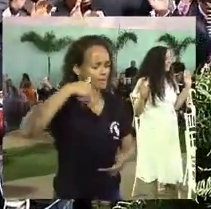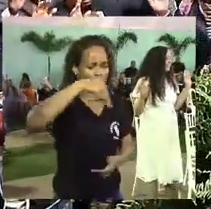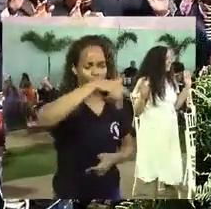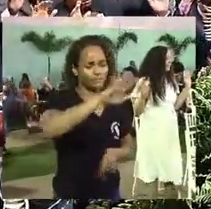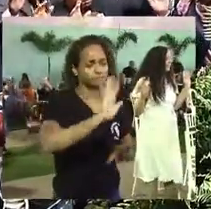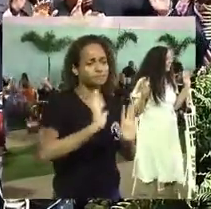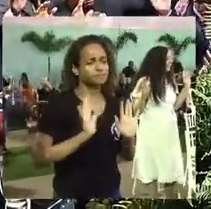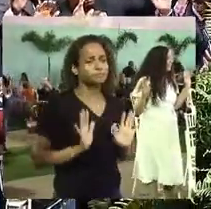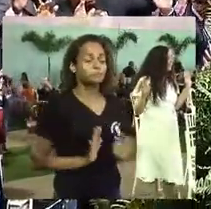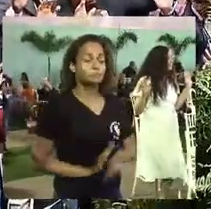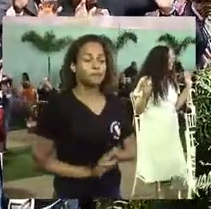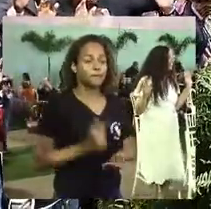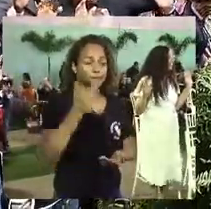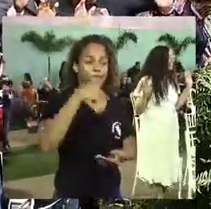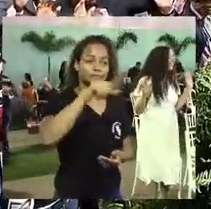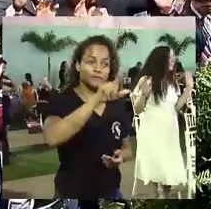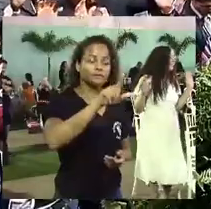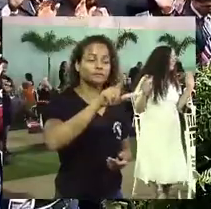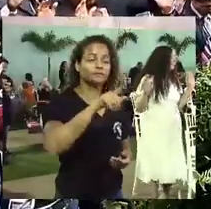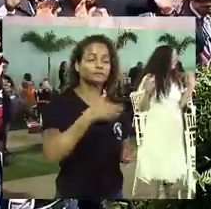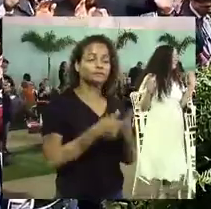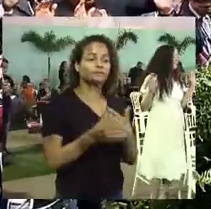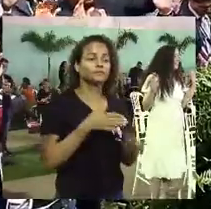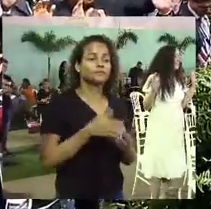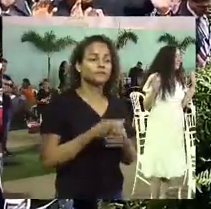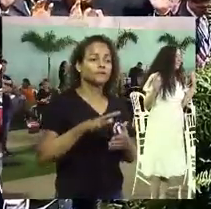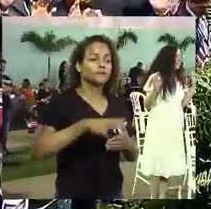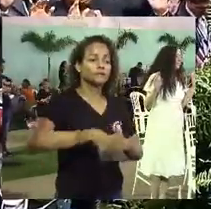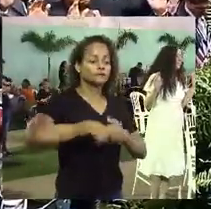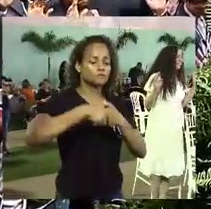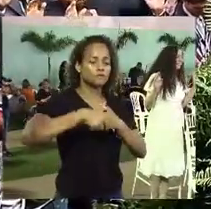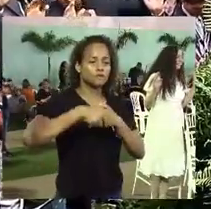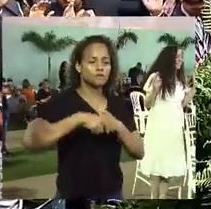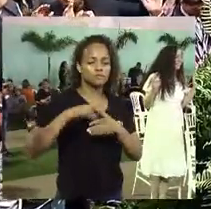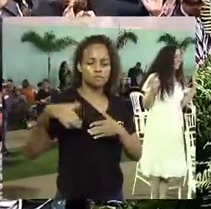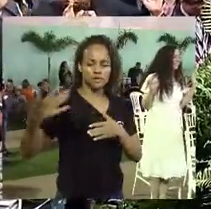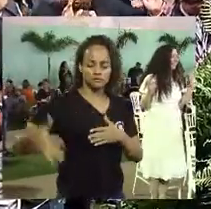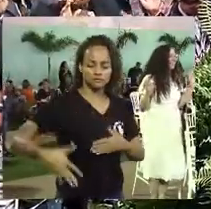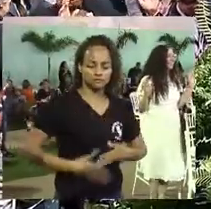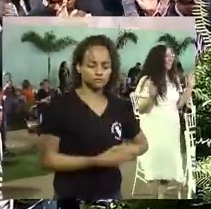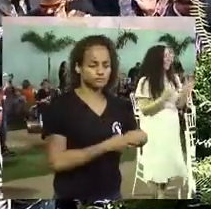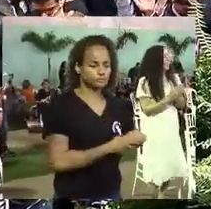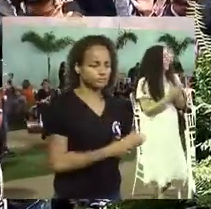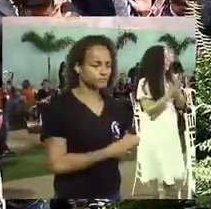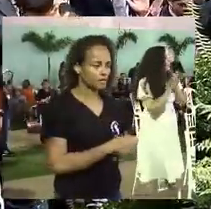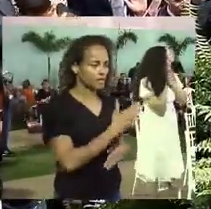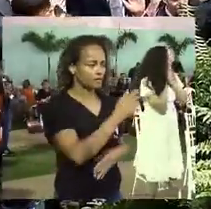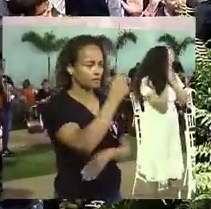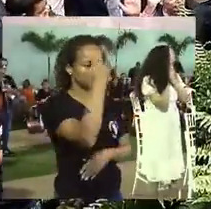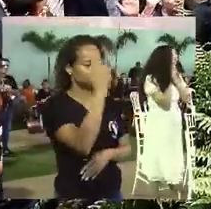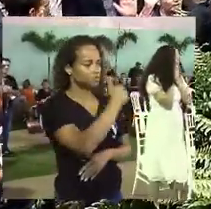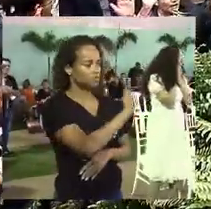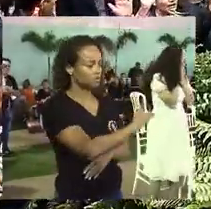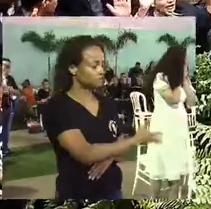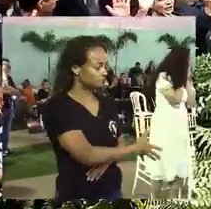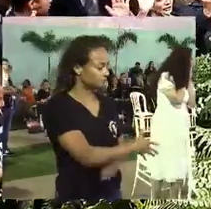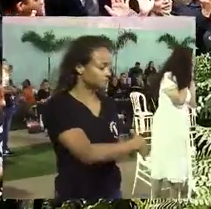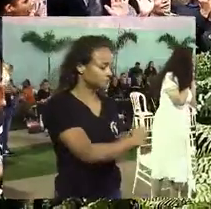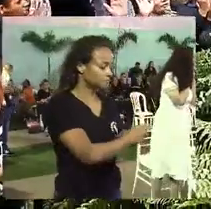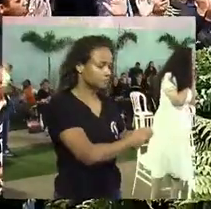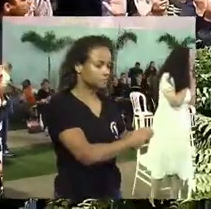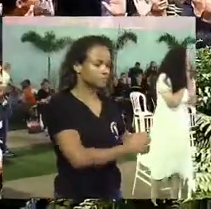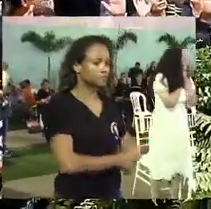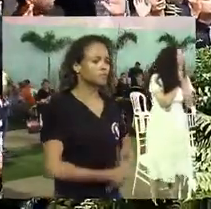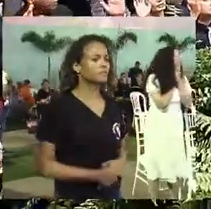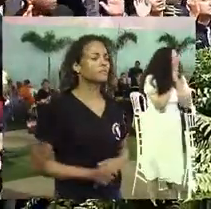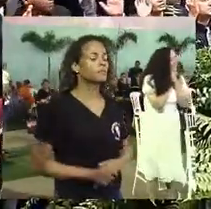ainda vai a pé mesmo vai a pé vai de todo jeito segura a mão de quem tá do seu lado por favor segura a mão aí atrair segura aqui segura